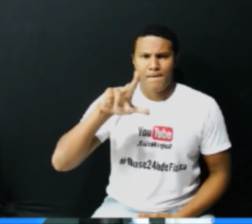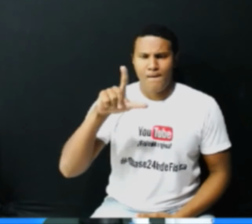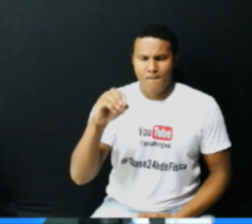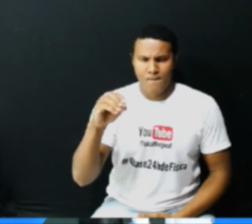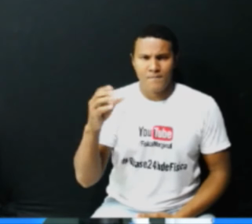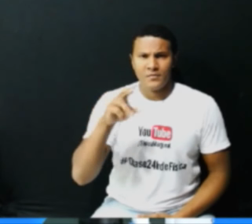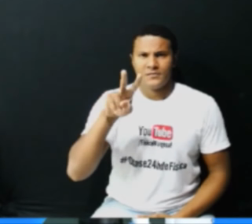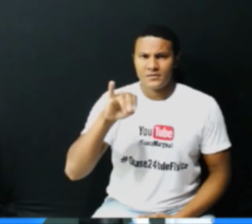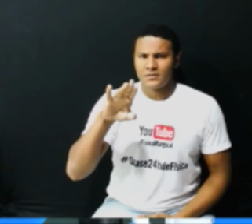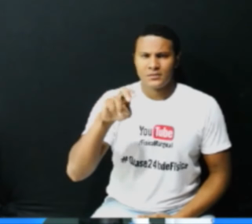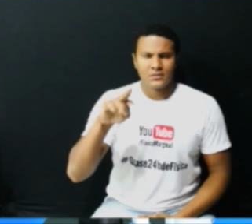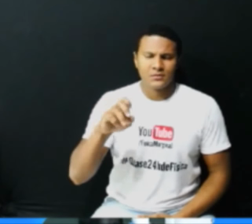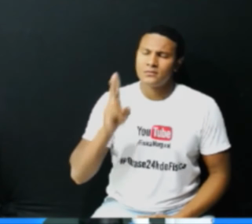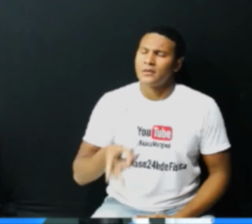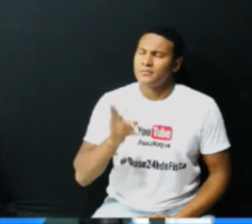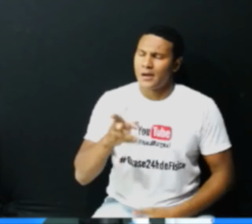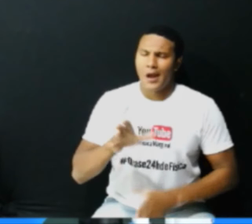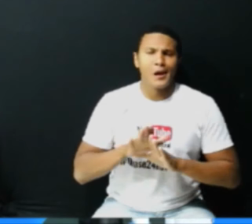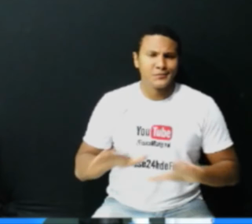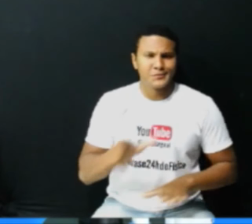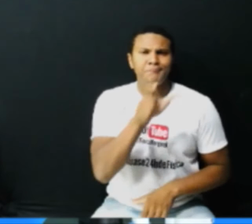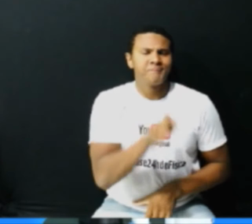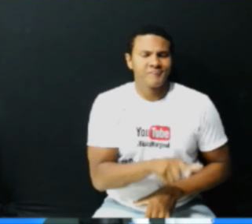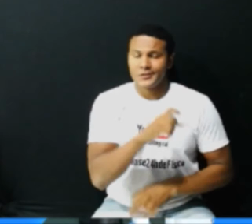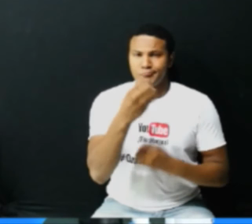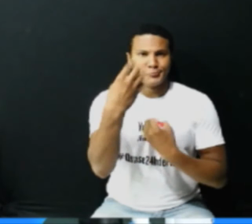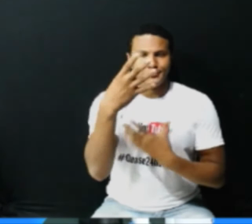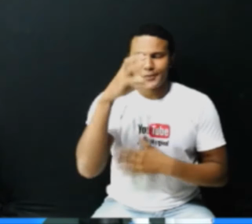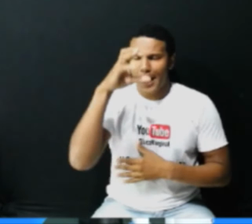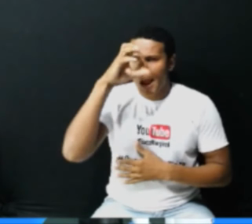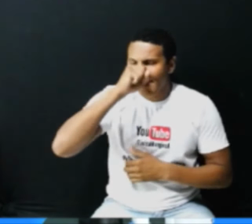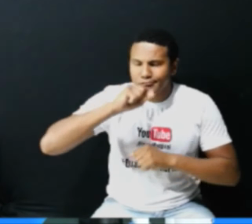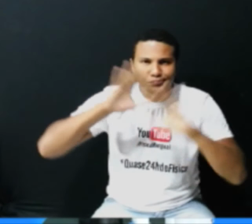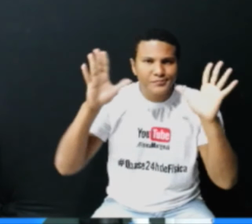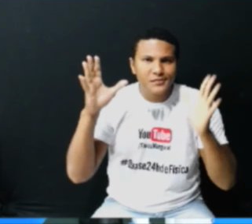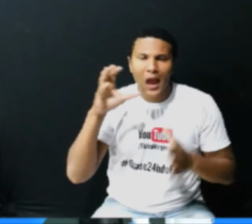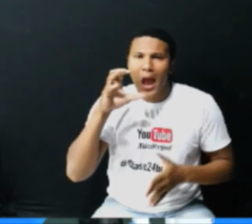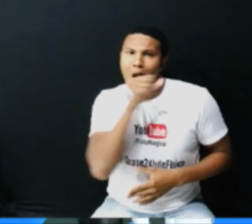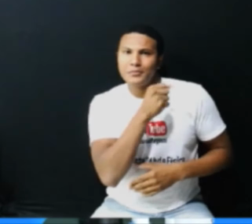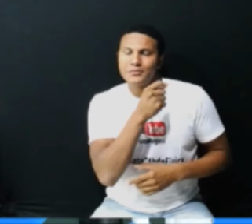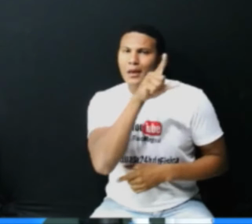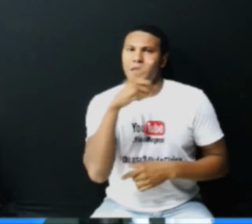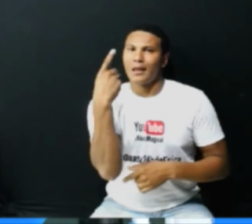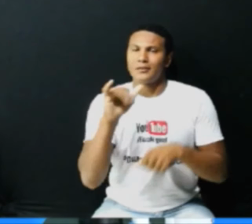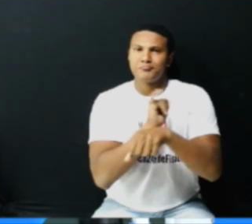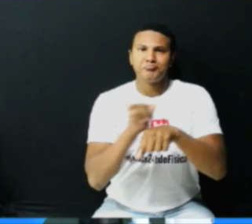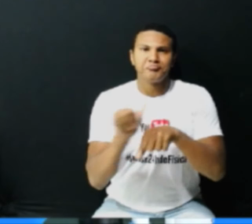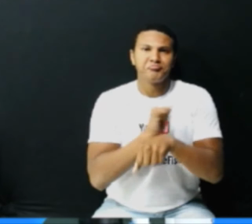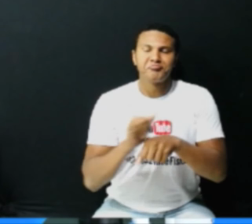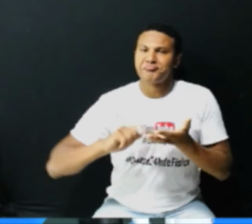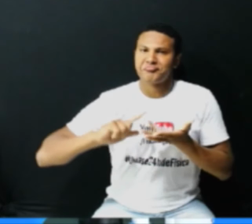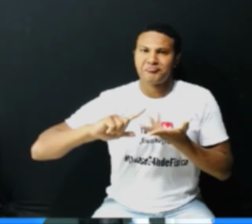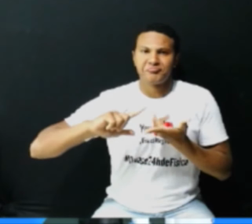gente aprende com ele um monte. A didática é fácil, o cara tem as ferramentas. Não precisa explicar porque que o nome do canal é